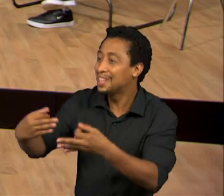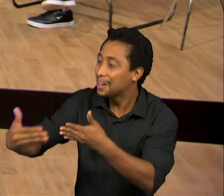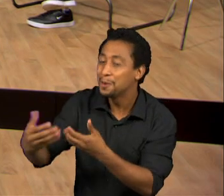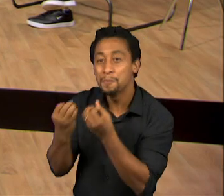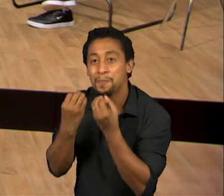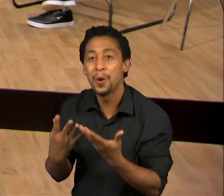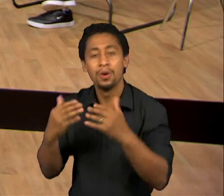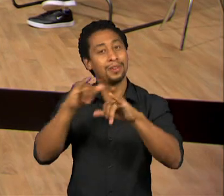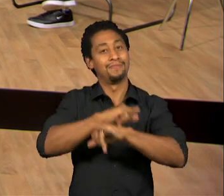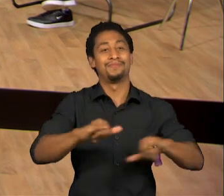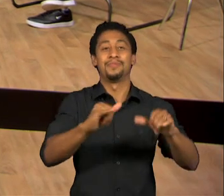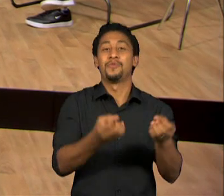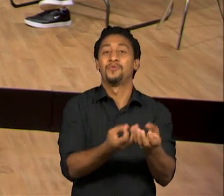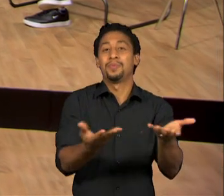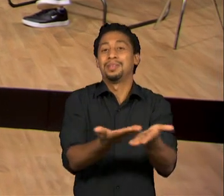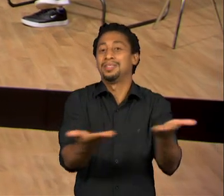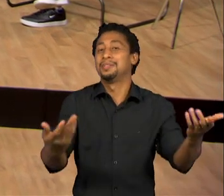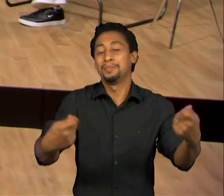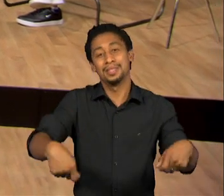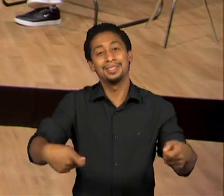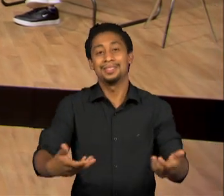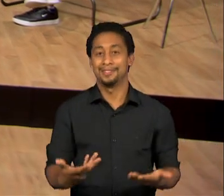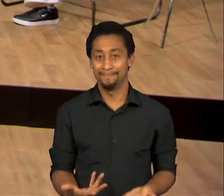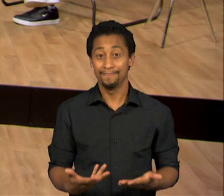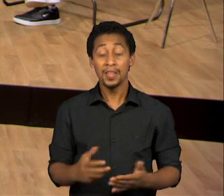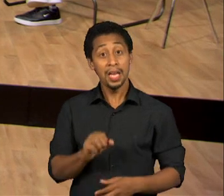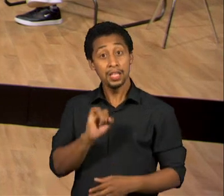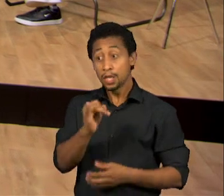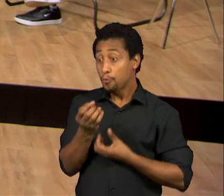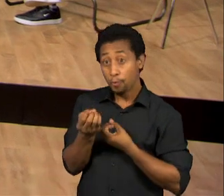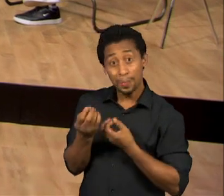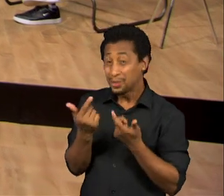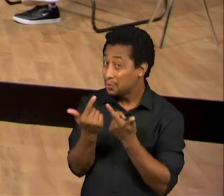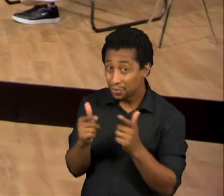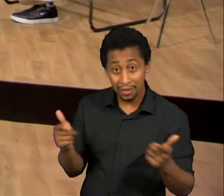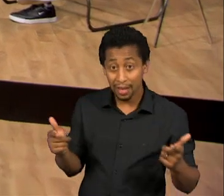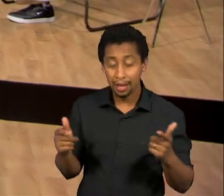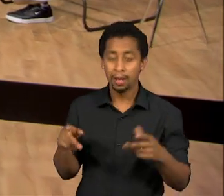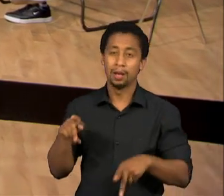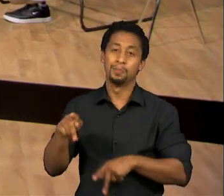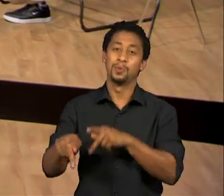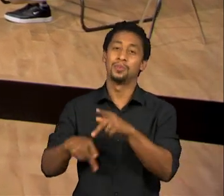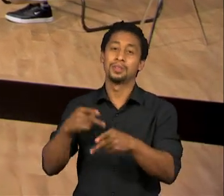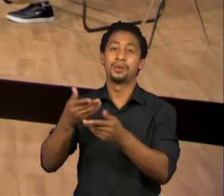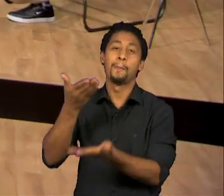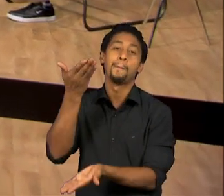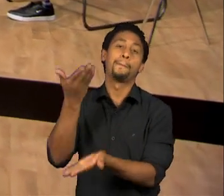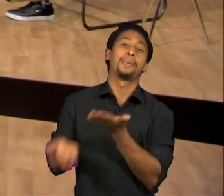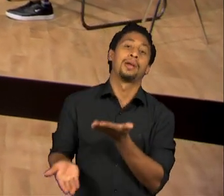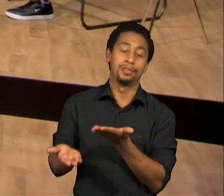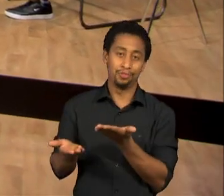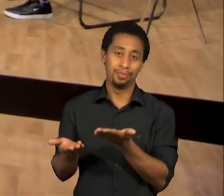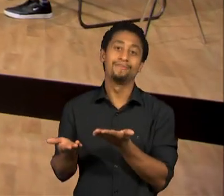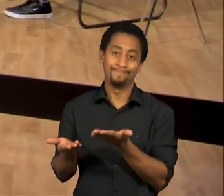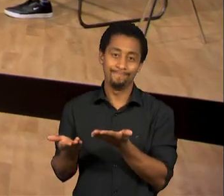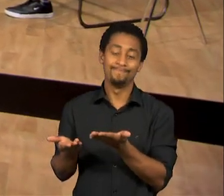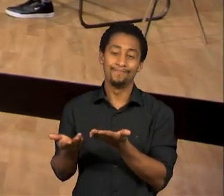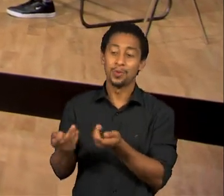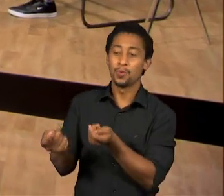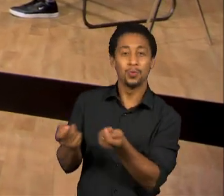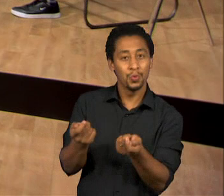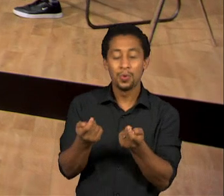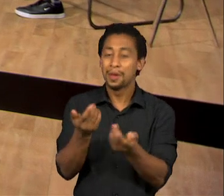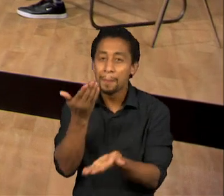sociedade perde a sua capacidade de delegar o poder, de escolher os seus governantes. Vamos imaginar um